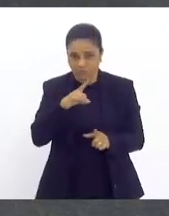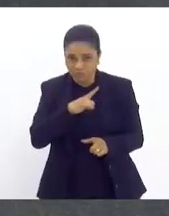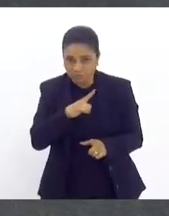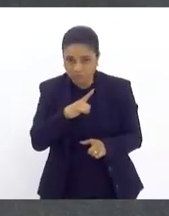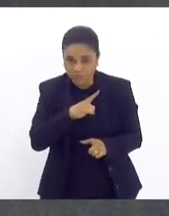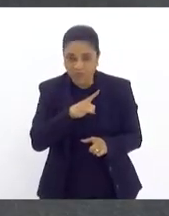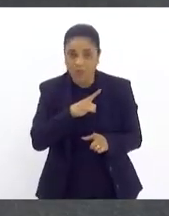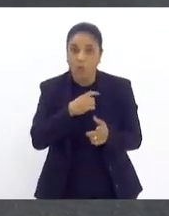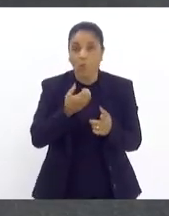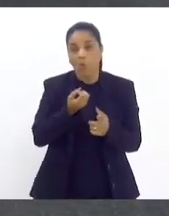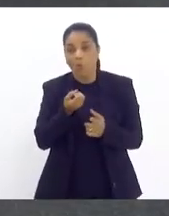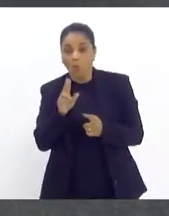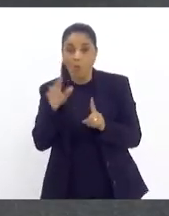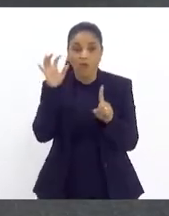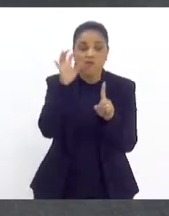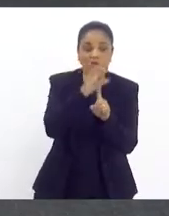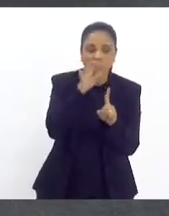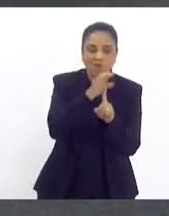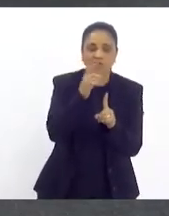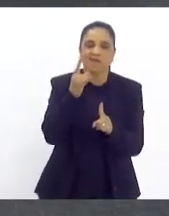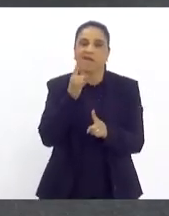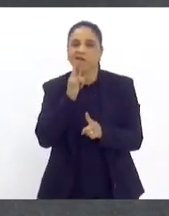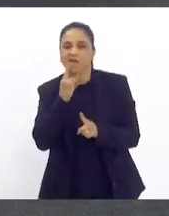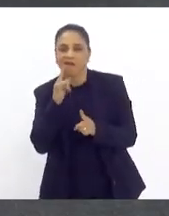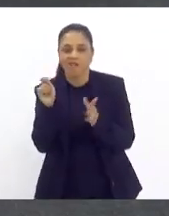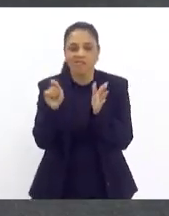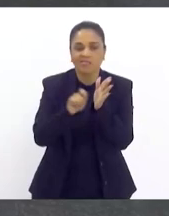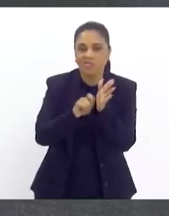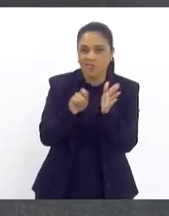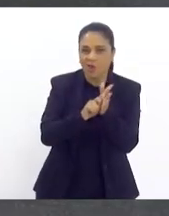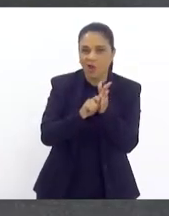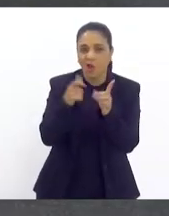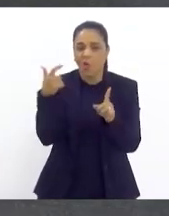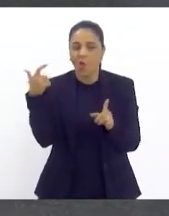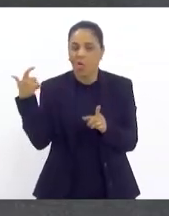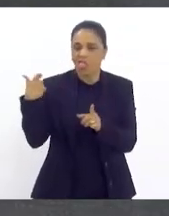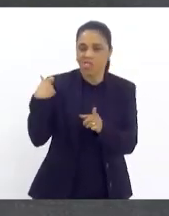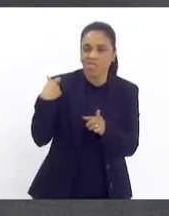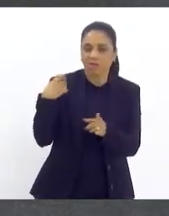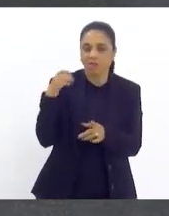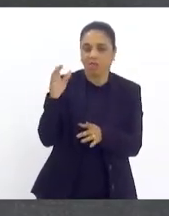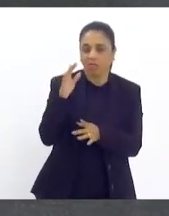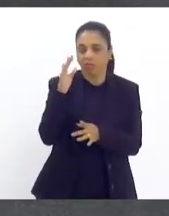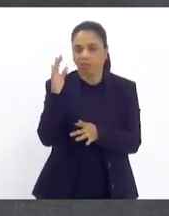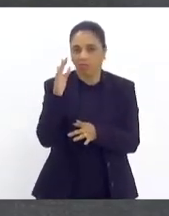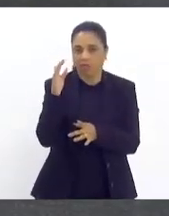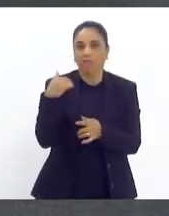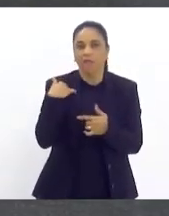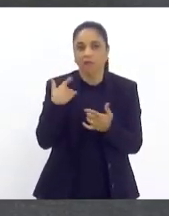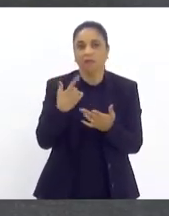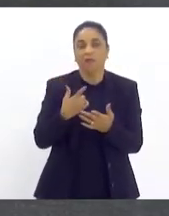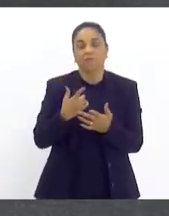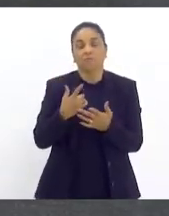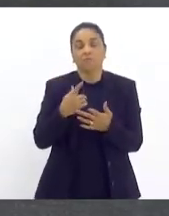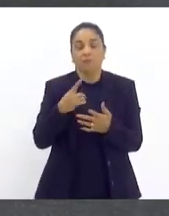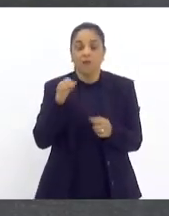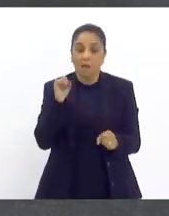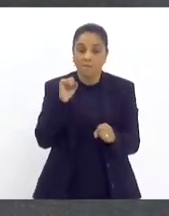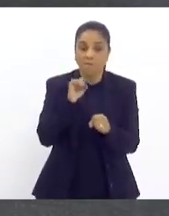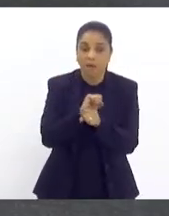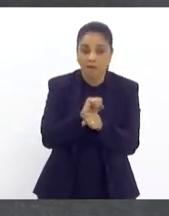influência de substâncias como álcool drogas sedativos que impedem né as vítimas de